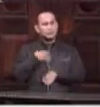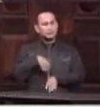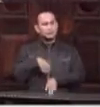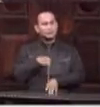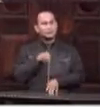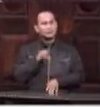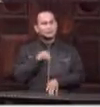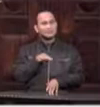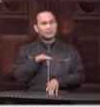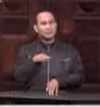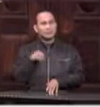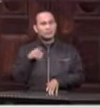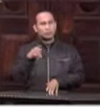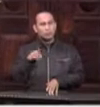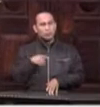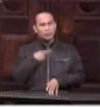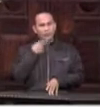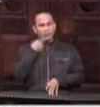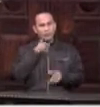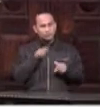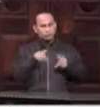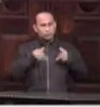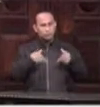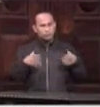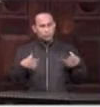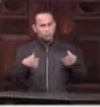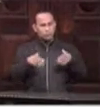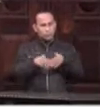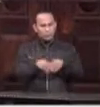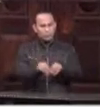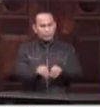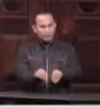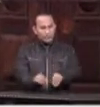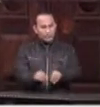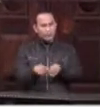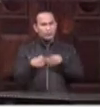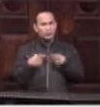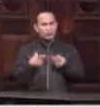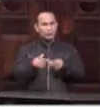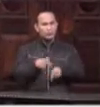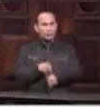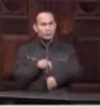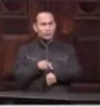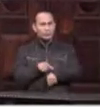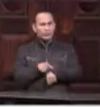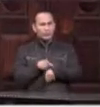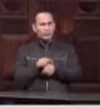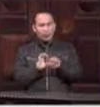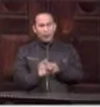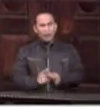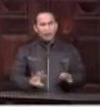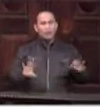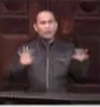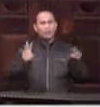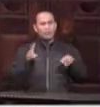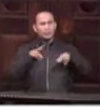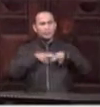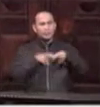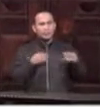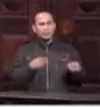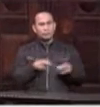rua. O protagonista, né, dos Capitães de Areia, o Pedro Bala, num determinado momento, ele se deixa prender para entrar